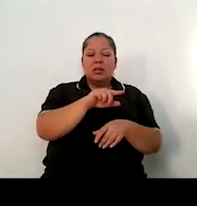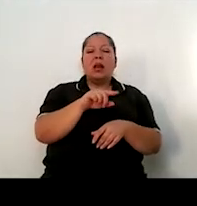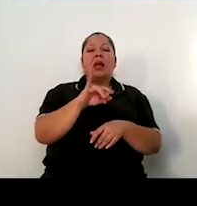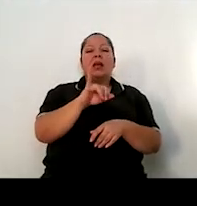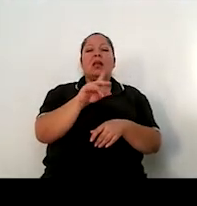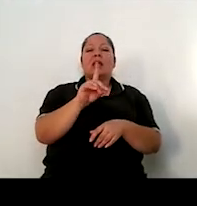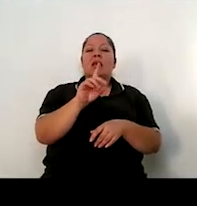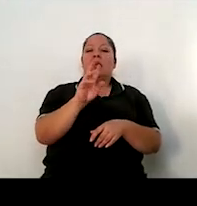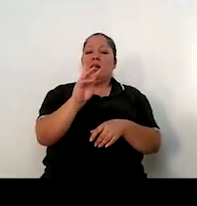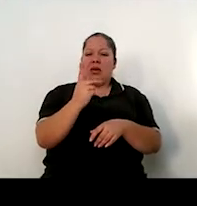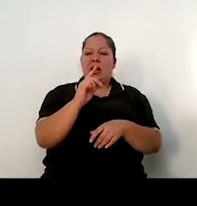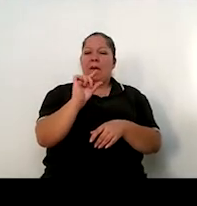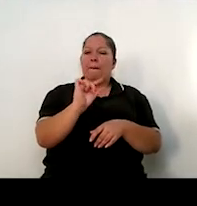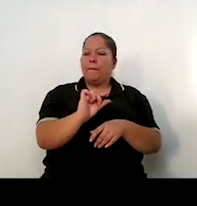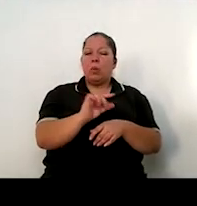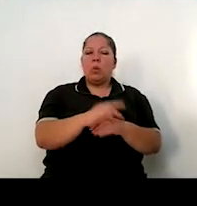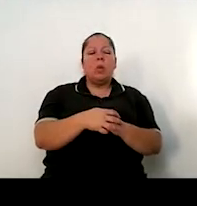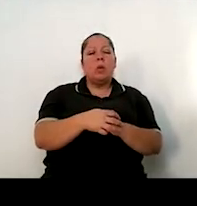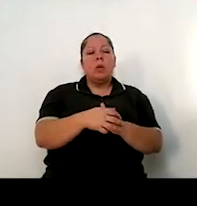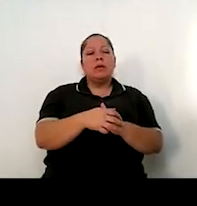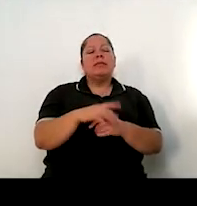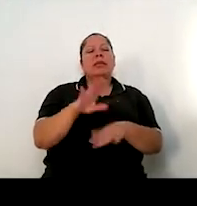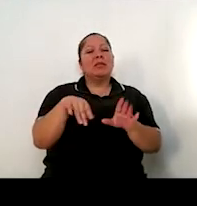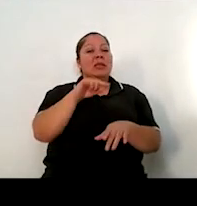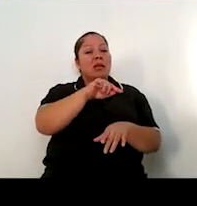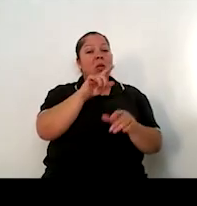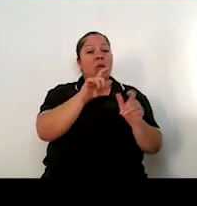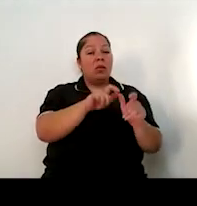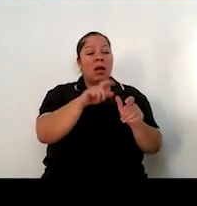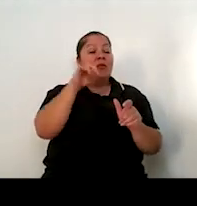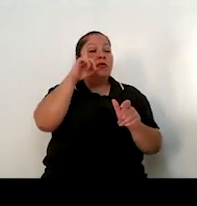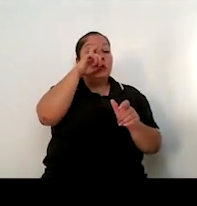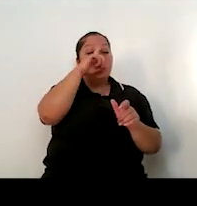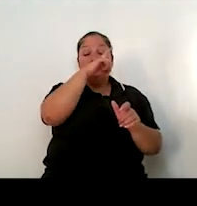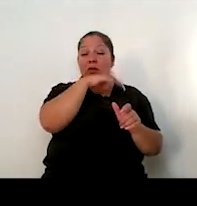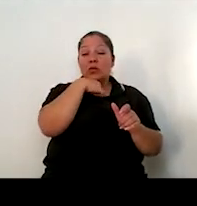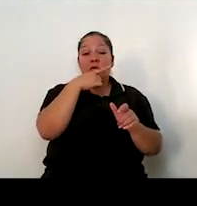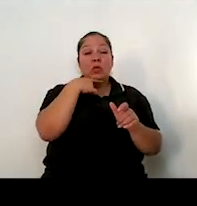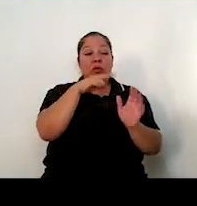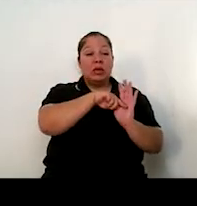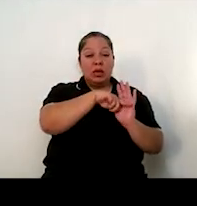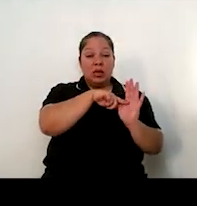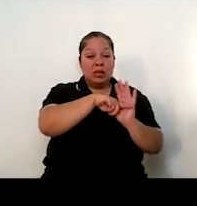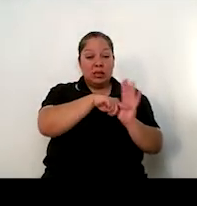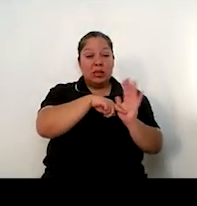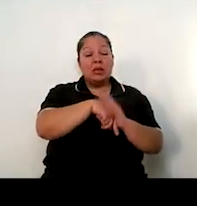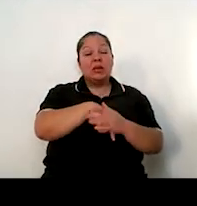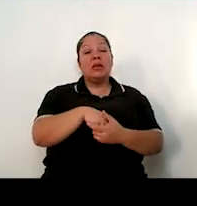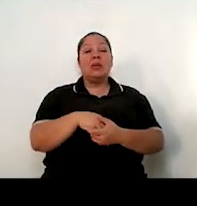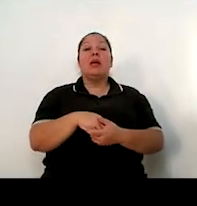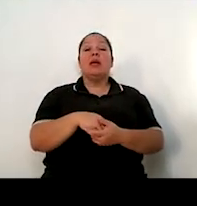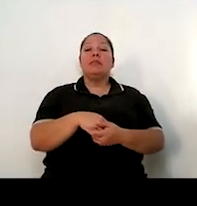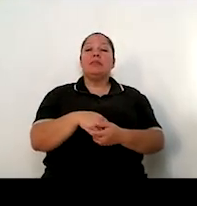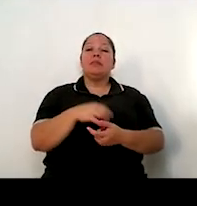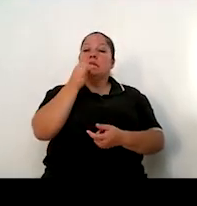baixo, que tem uma dificuldade em realizar exames. Então, tem algumas características da cidade importante, né? Que, por exemplo, são cidades que